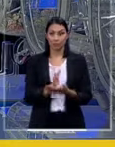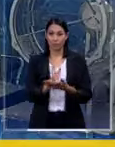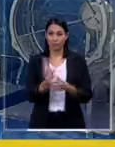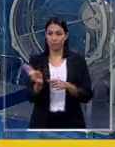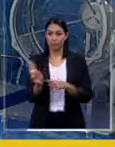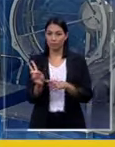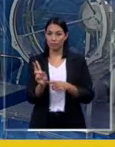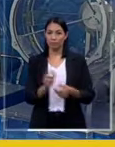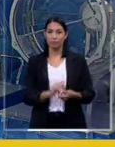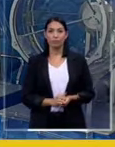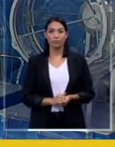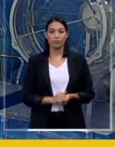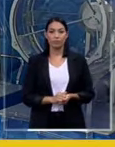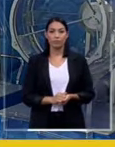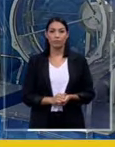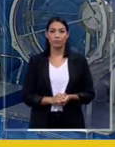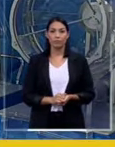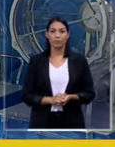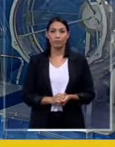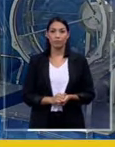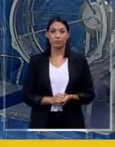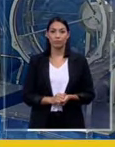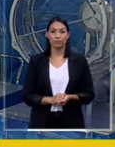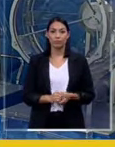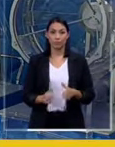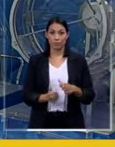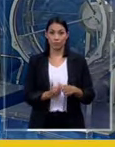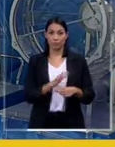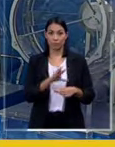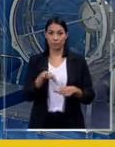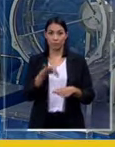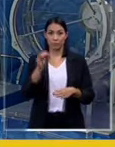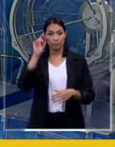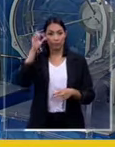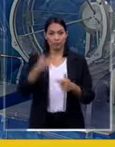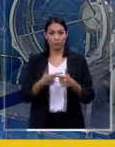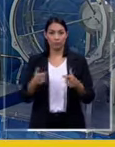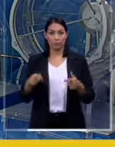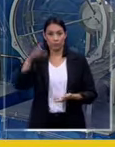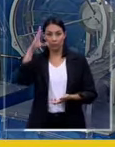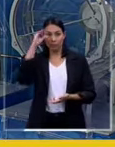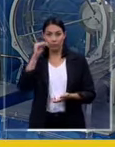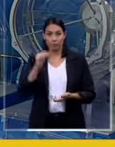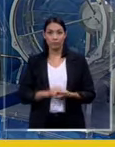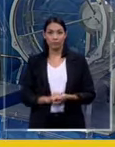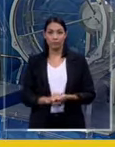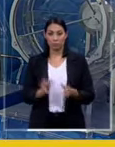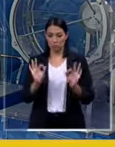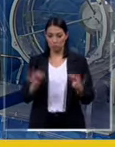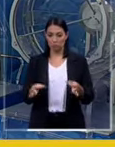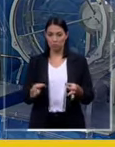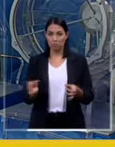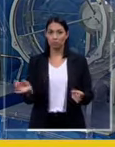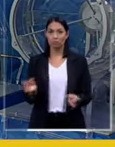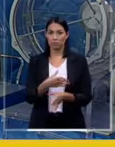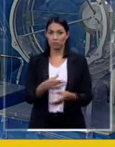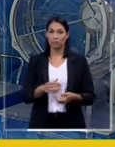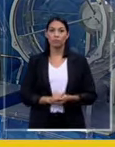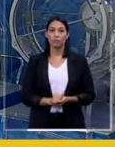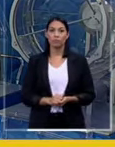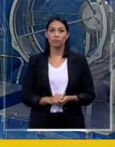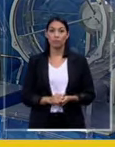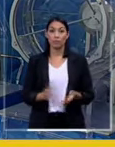auditores populares, então está validado o sorteio, a primeira fase do sorteio do dia de sorte dessa noite. Então agora vamos ao Globo 3,